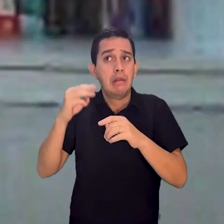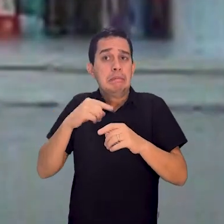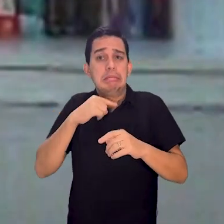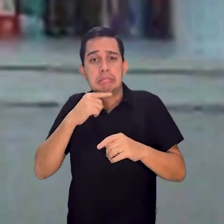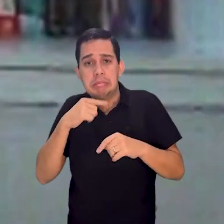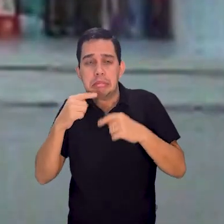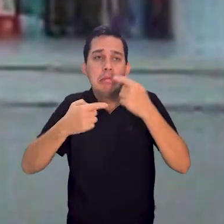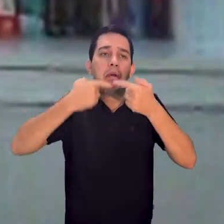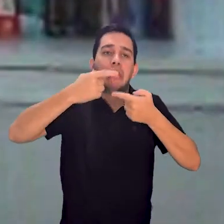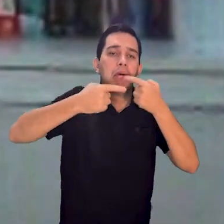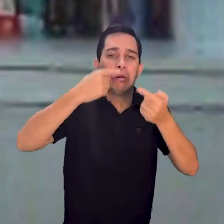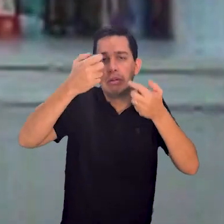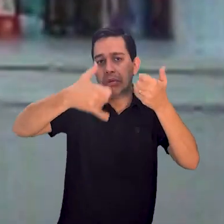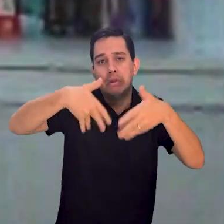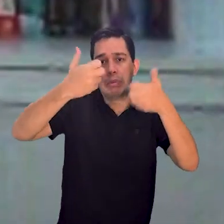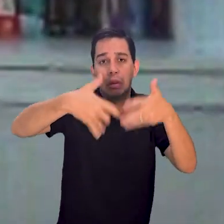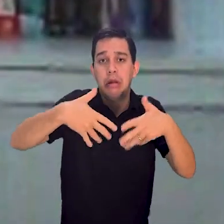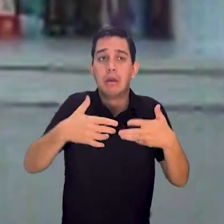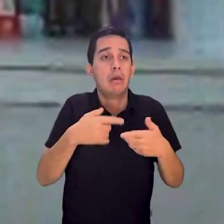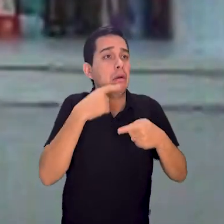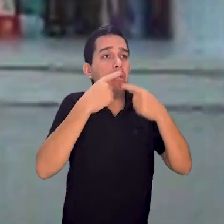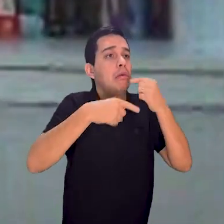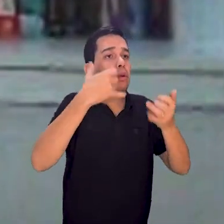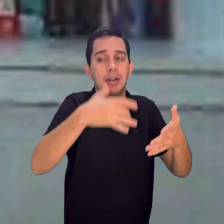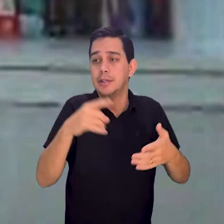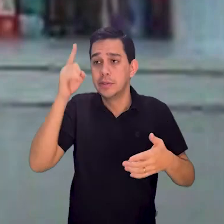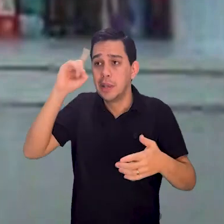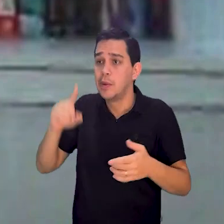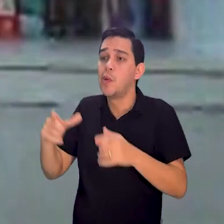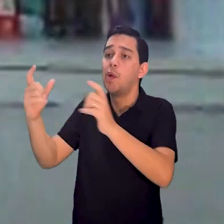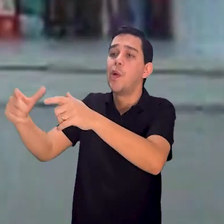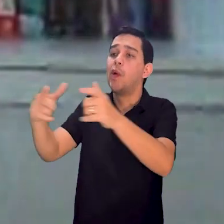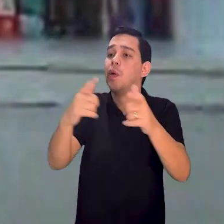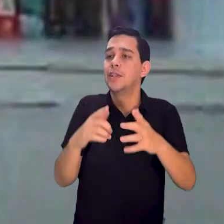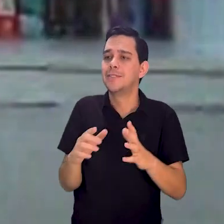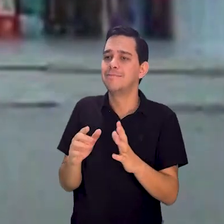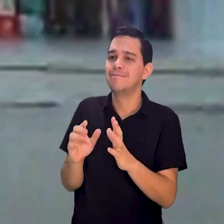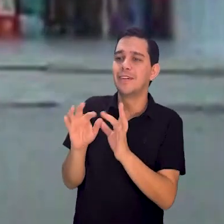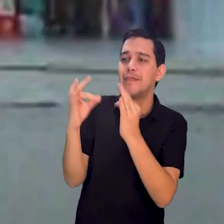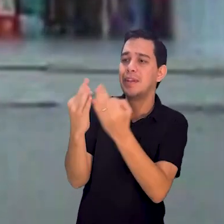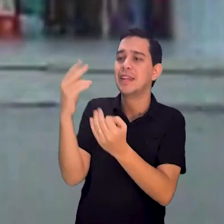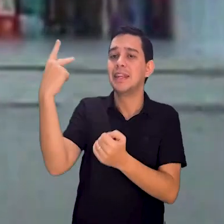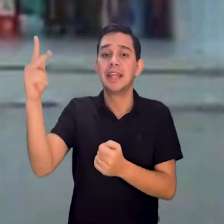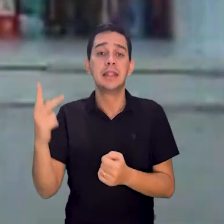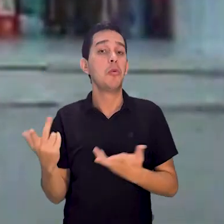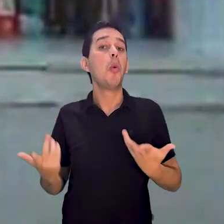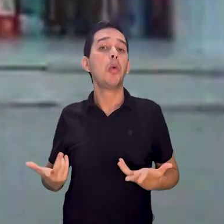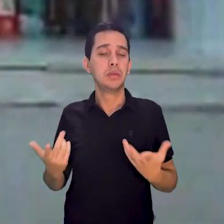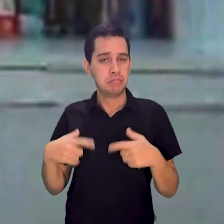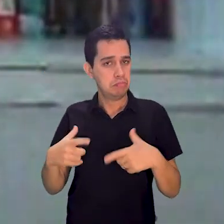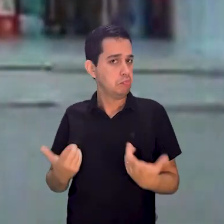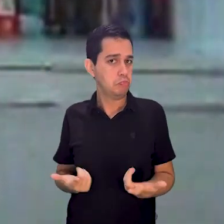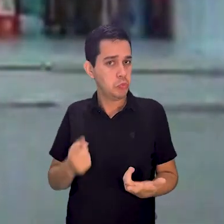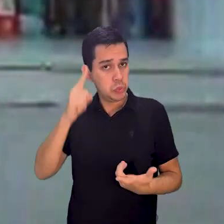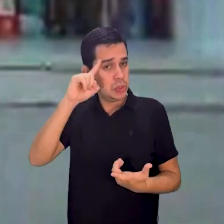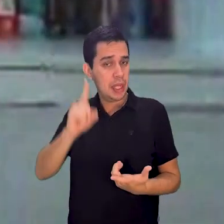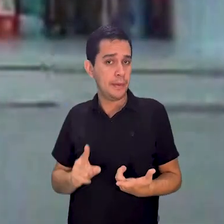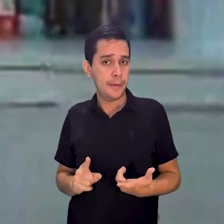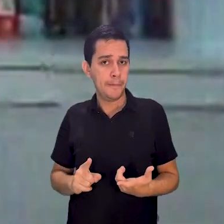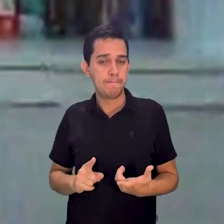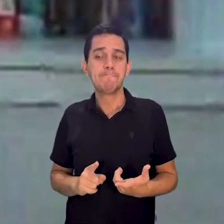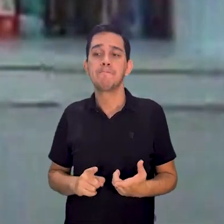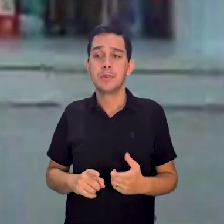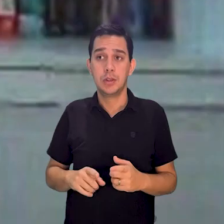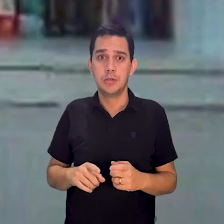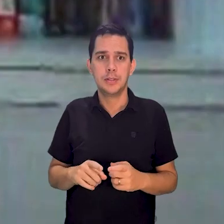próprio comprometimento do paciente, a gente não conseguia levantar nada, dado nenhum, sobre a origem dele, sobre de onde ele